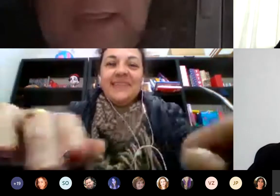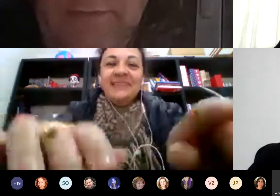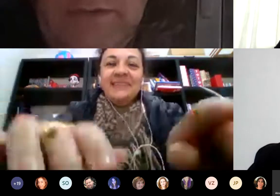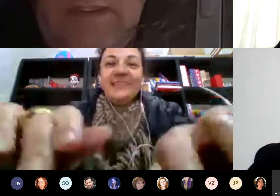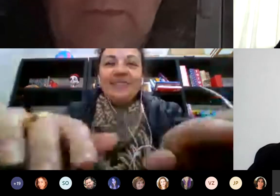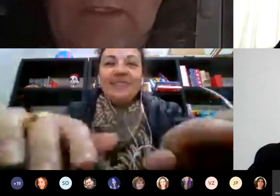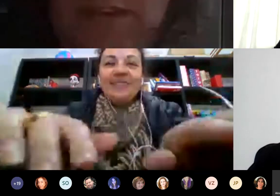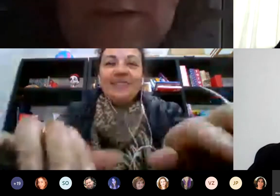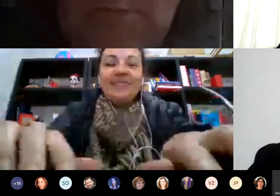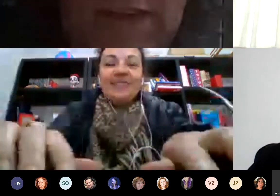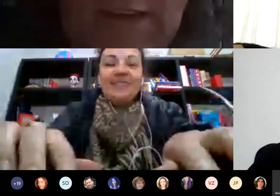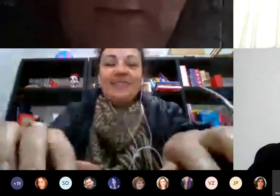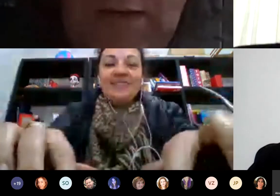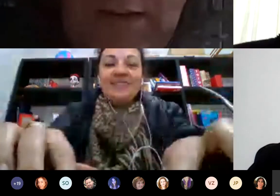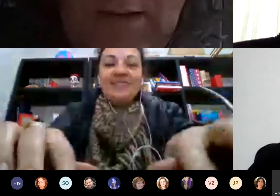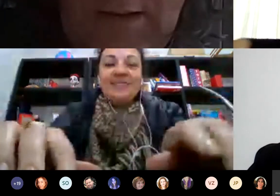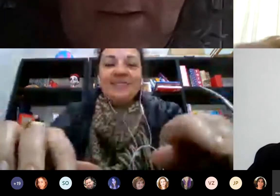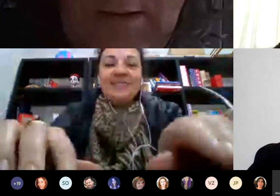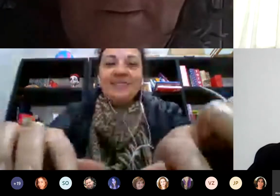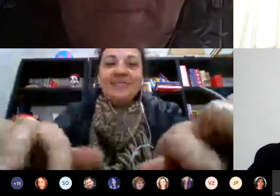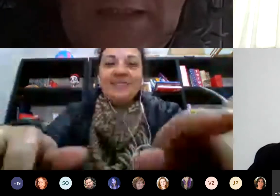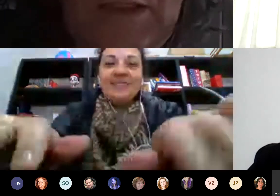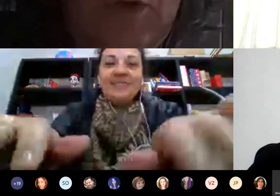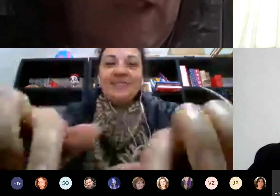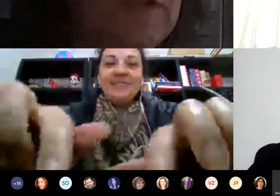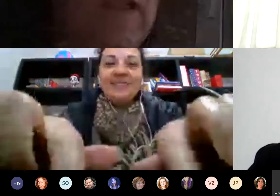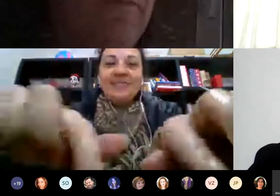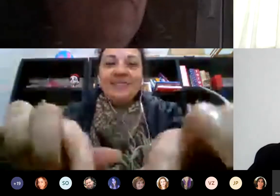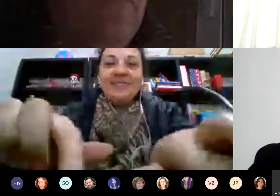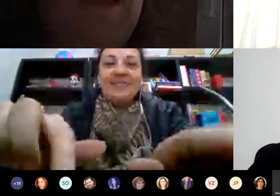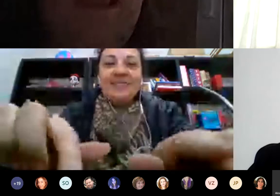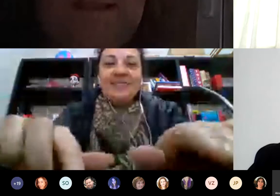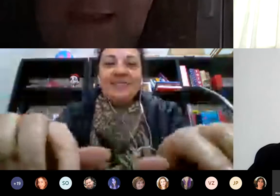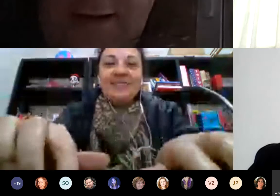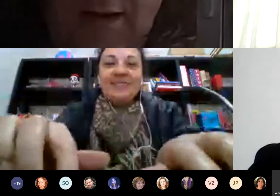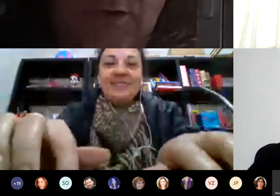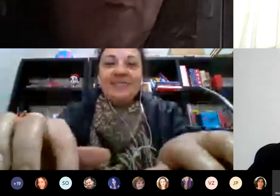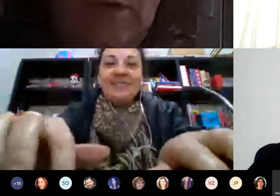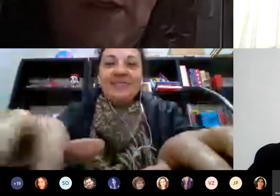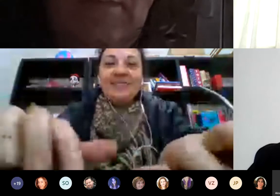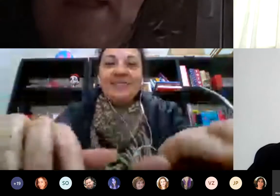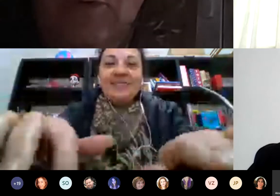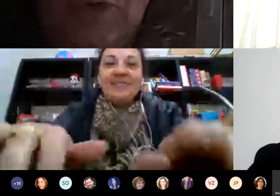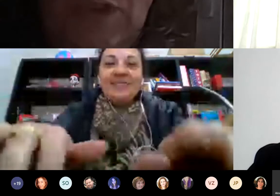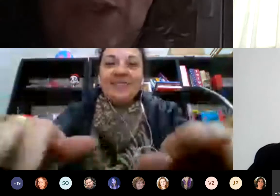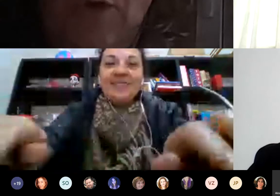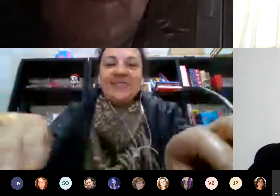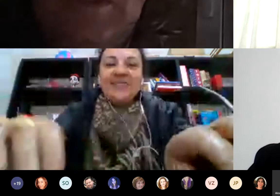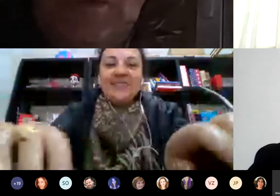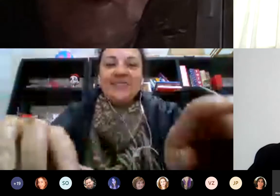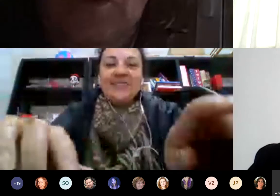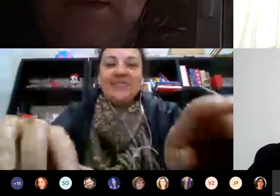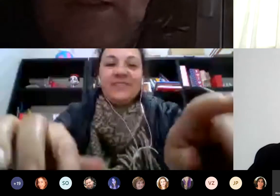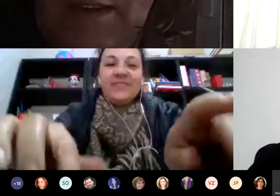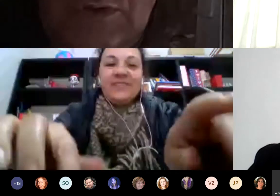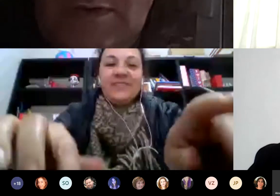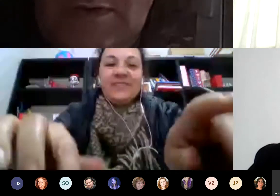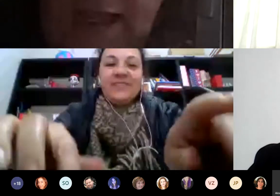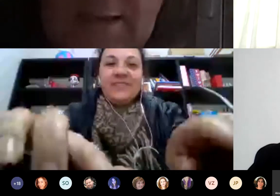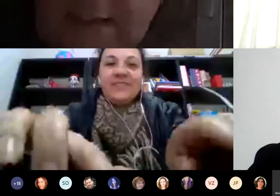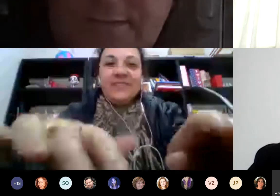existem aplicativos que permitem isso imediatamente. Se eu quero saber a proveniência de um determinado, se a composição